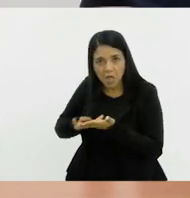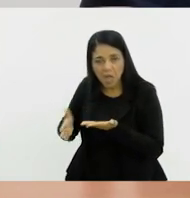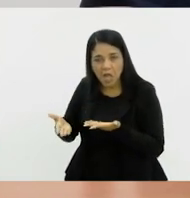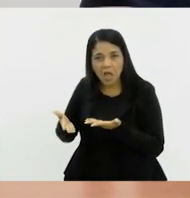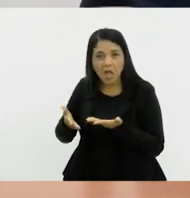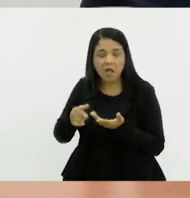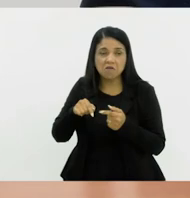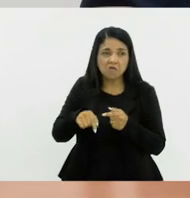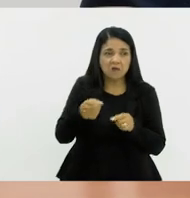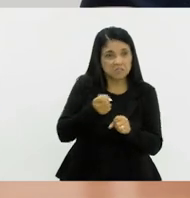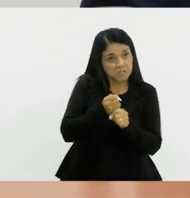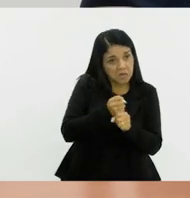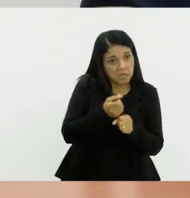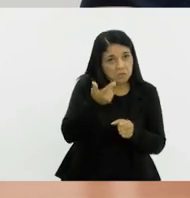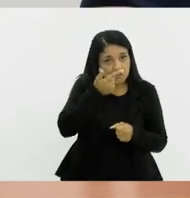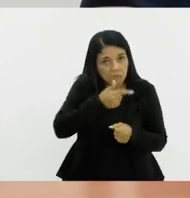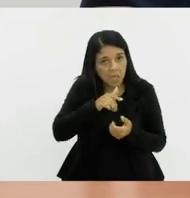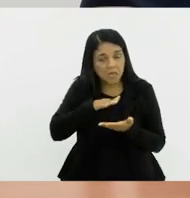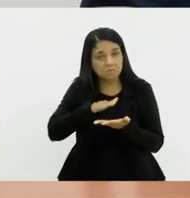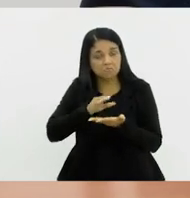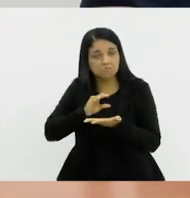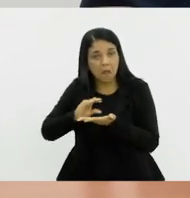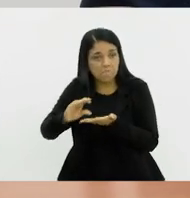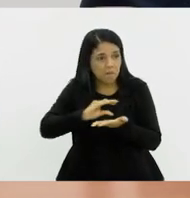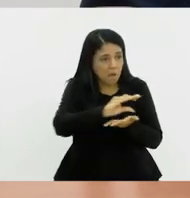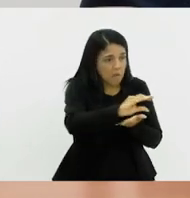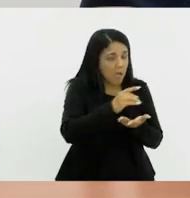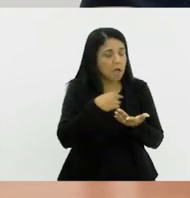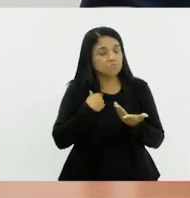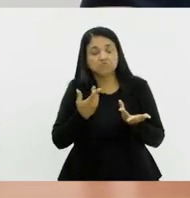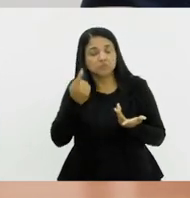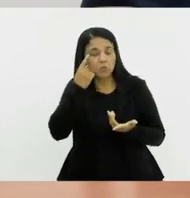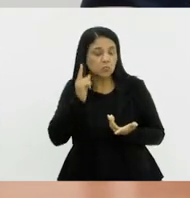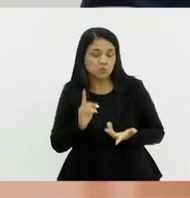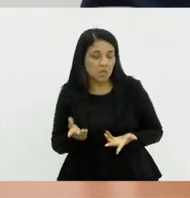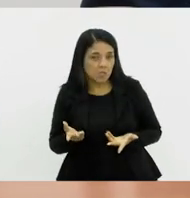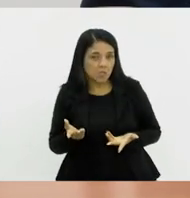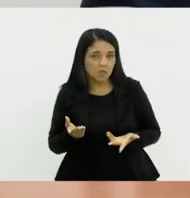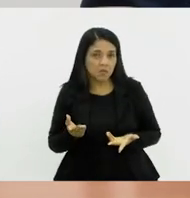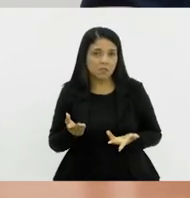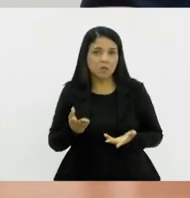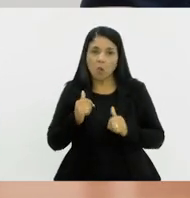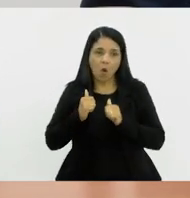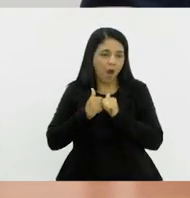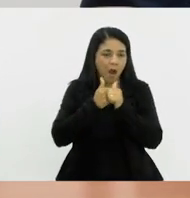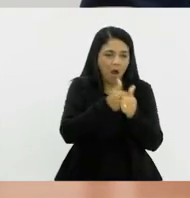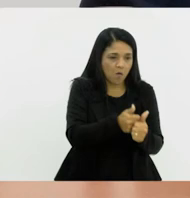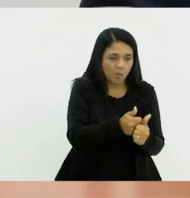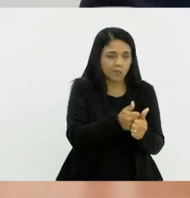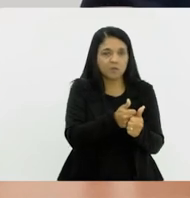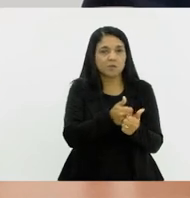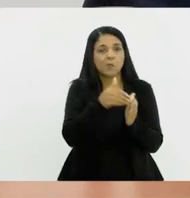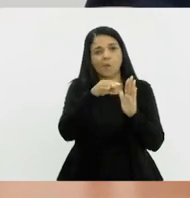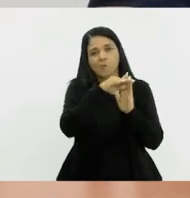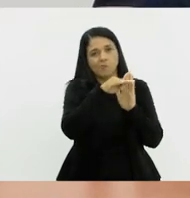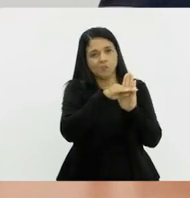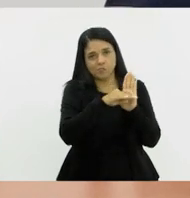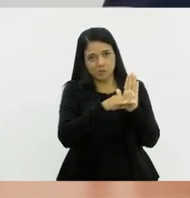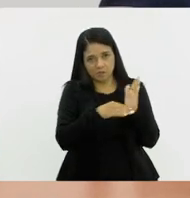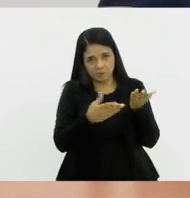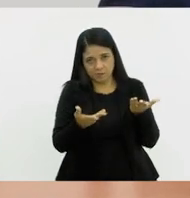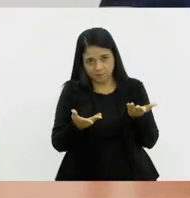se vai ser esse ano, né? Se já está distribuído, se não está distribuído, eu não sei, porque a gente também não está acompanhando a execução do programa, porque também não